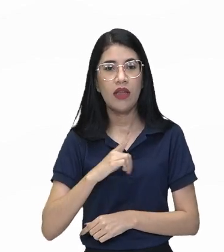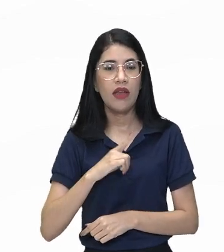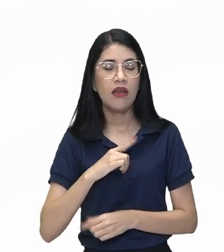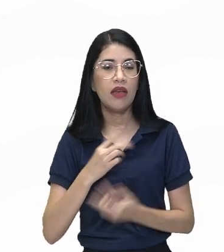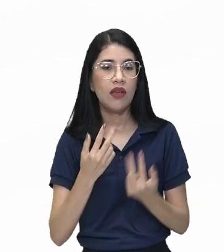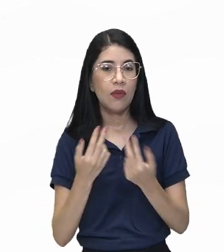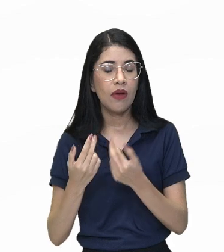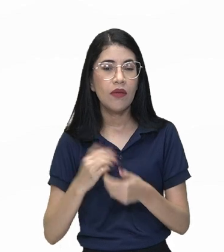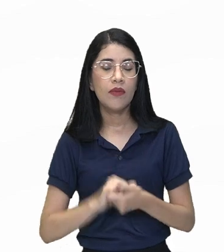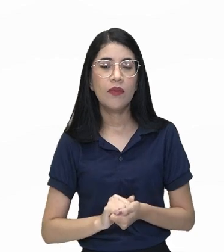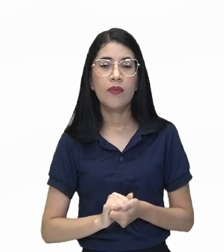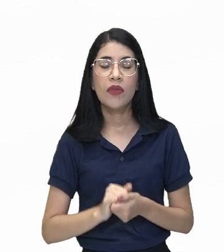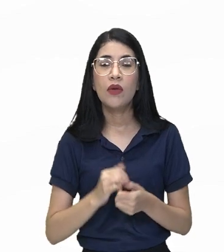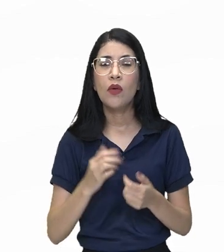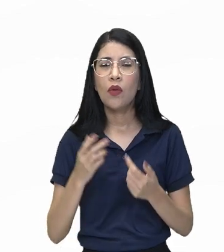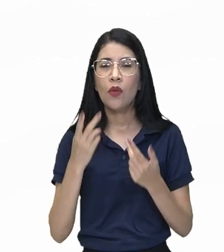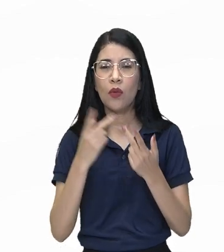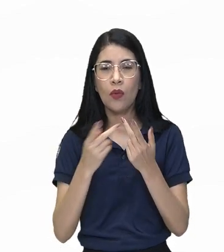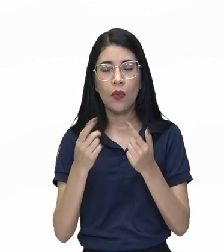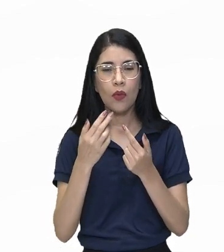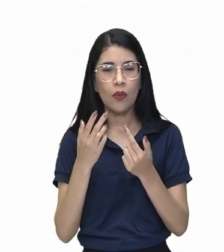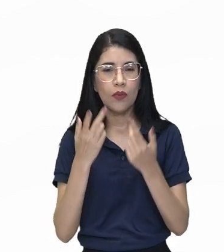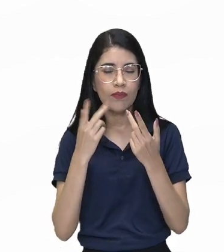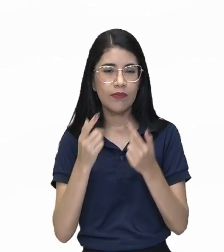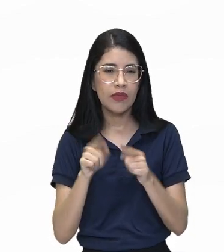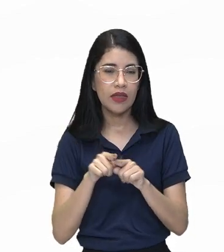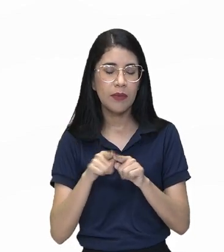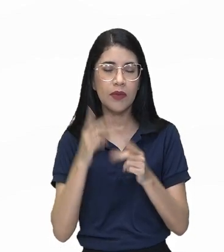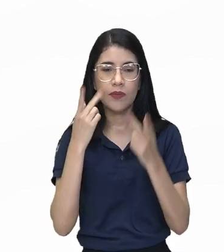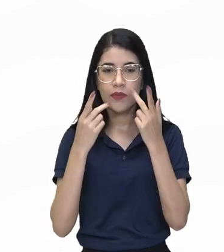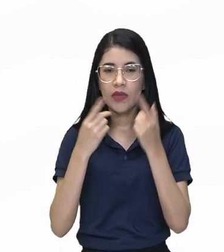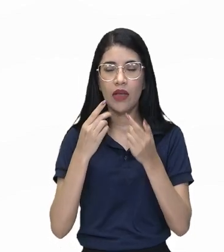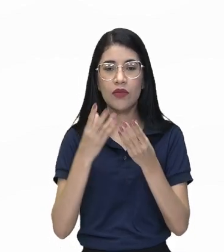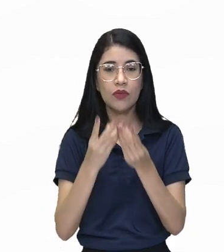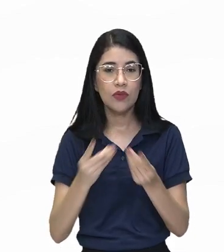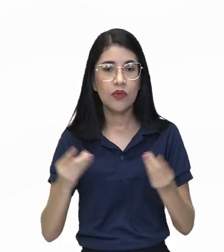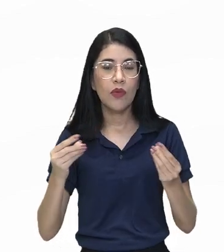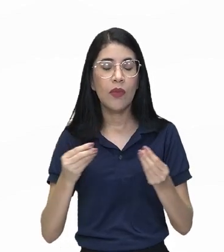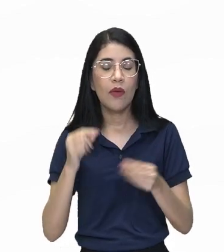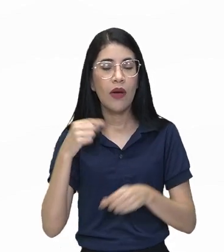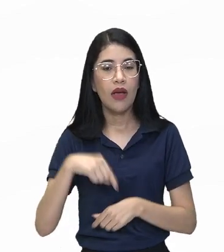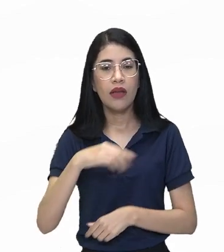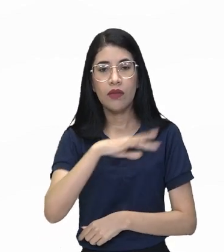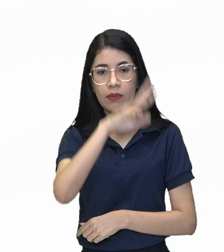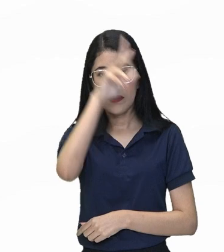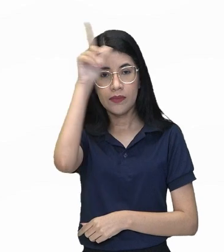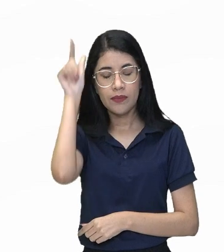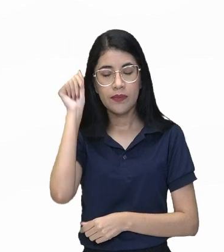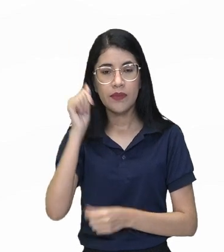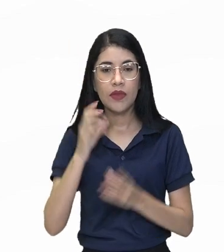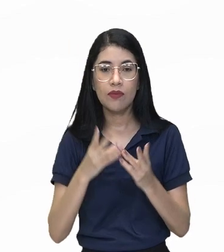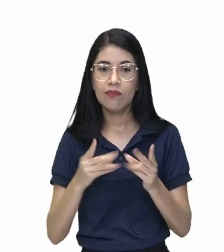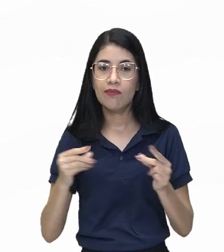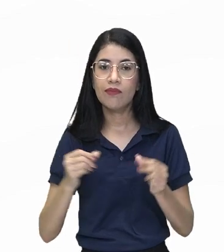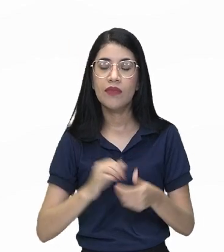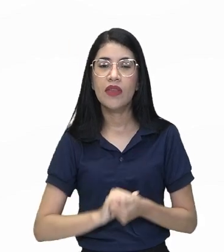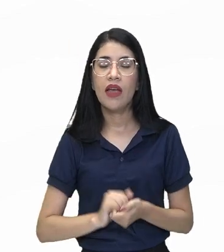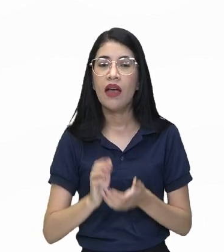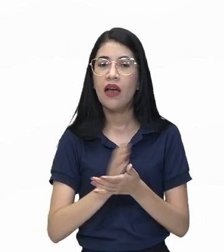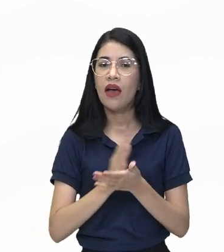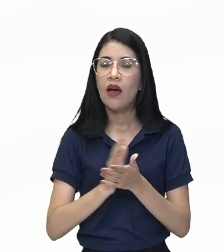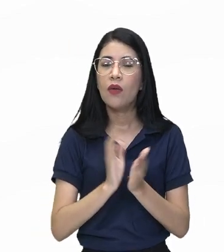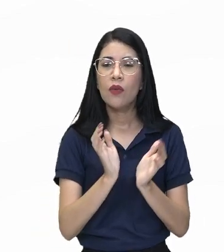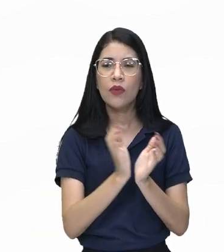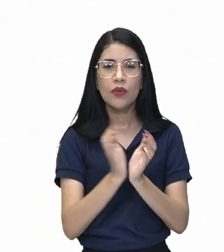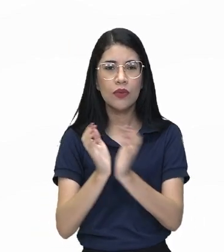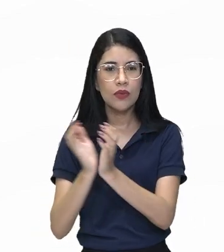amadores desaparecera quase que completamente aqui dentro do Amazonas. Nós temos alguns grupos